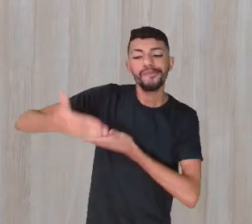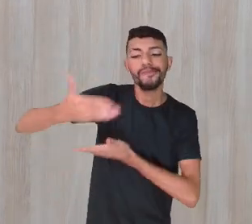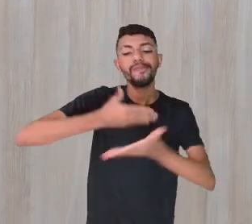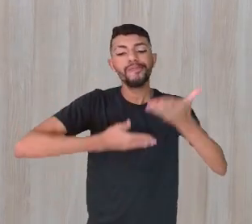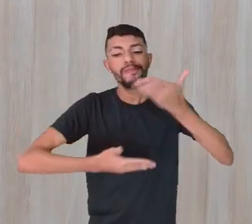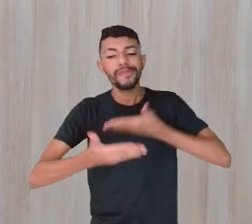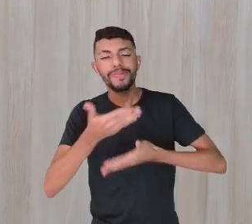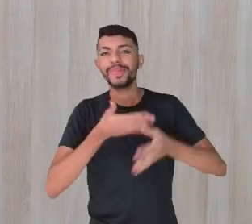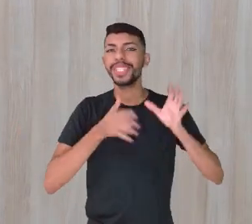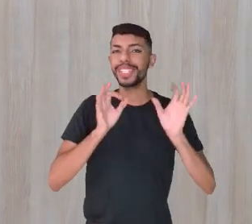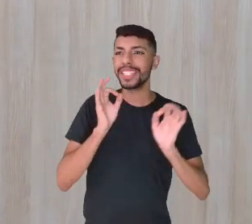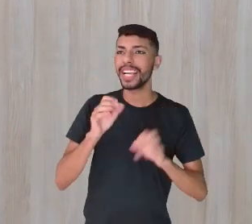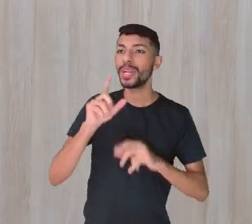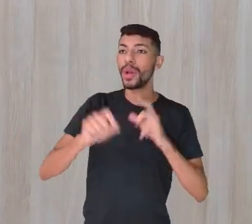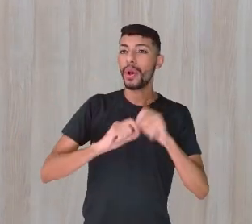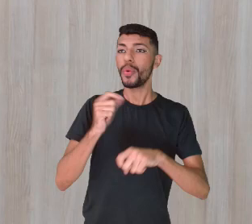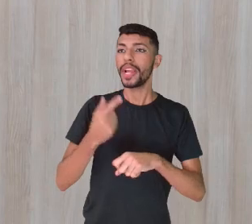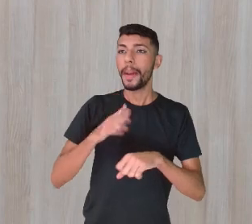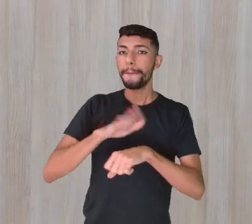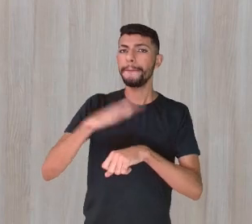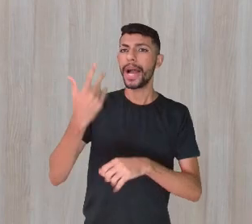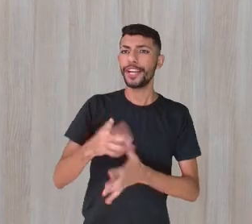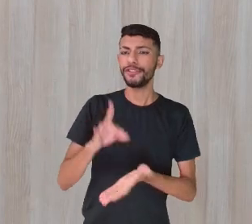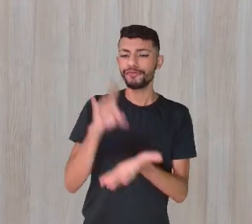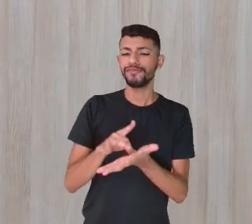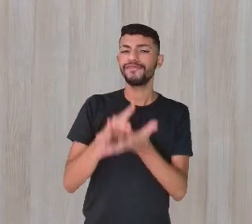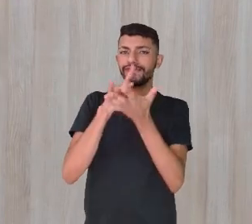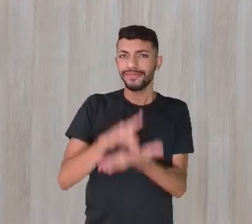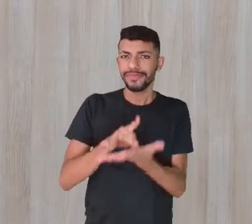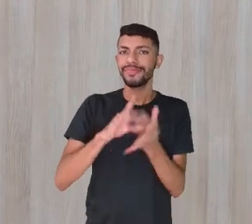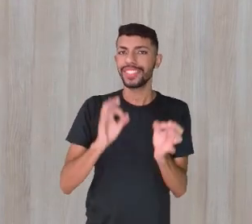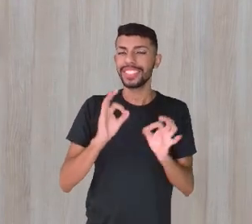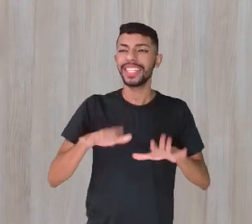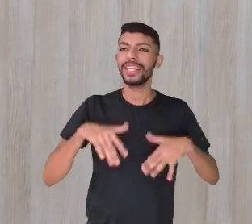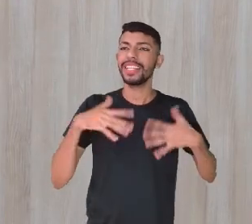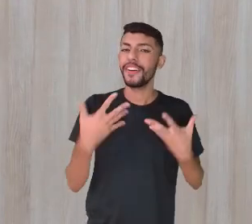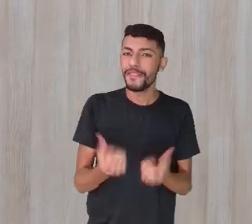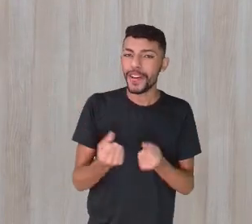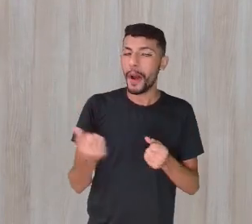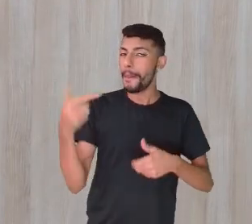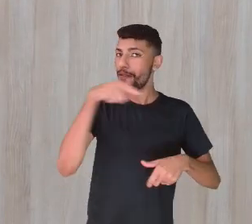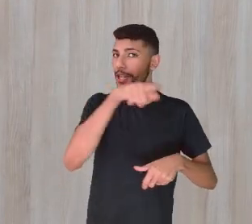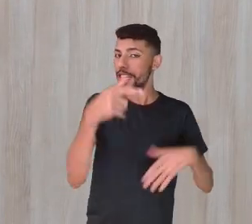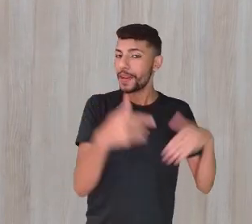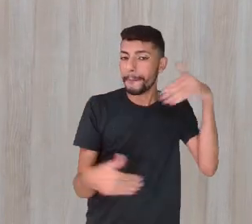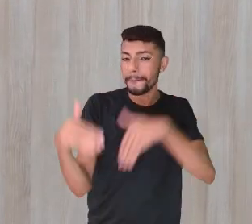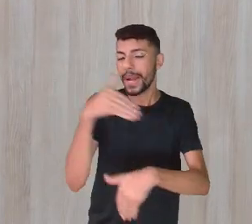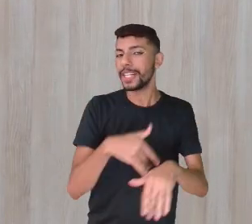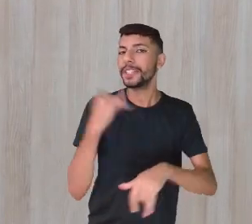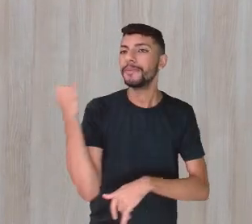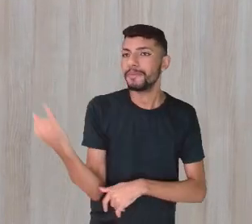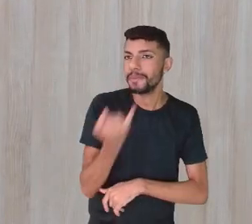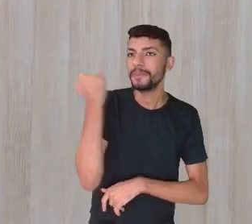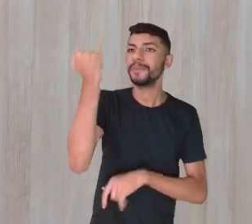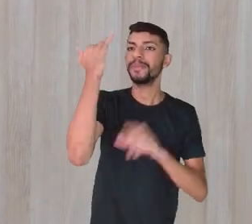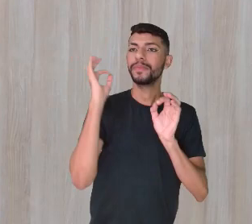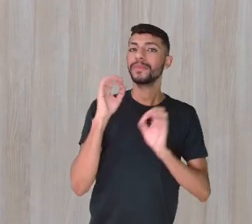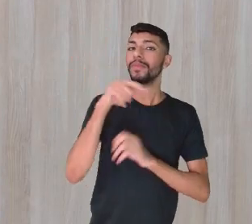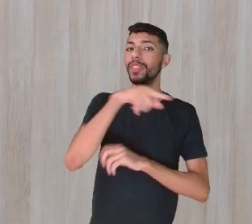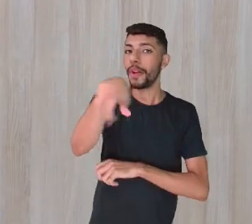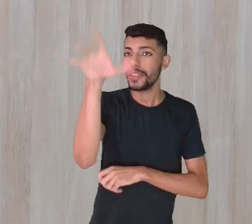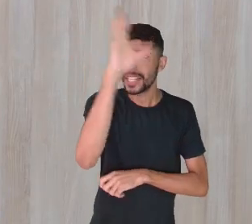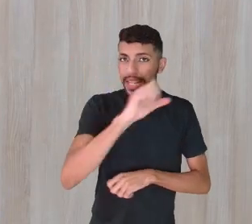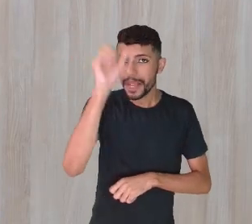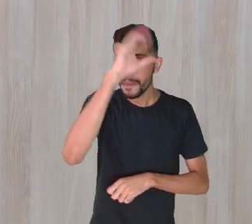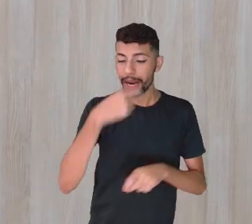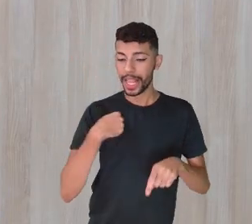muito mais fortalecido, certo? Então, vamos lá, gente, participem, que é muito importante. Aprende vocês e